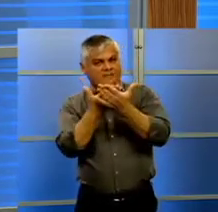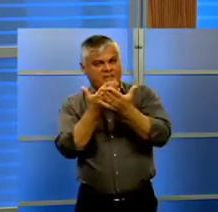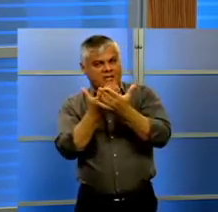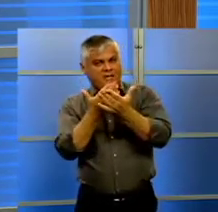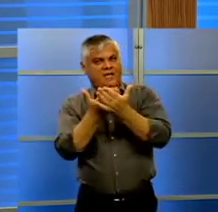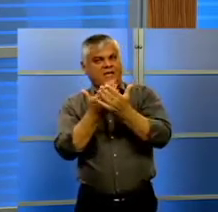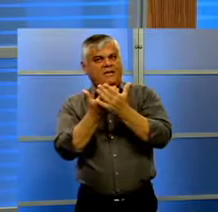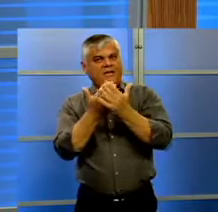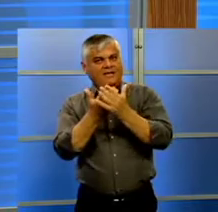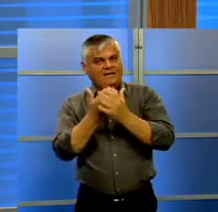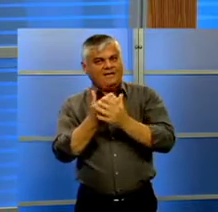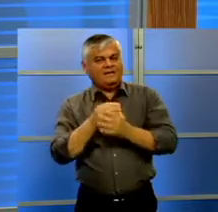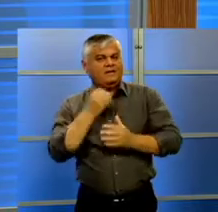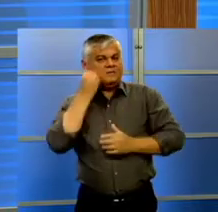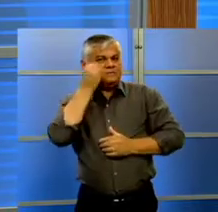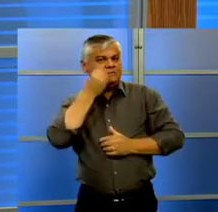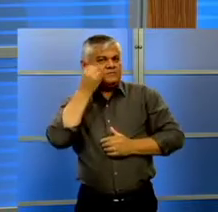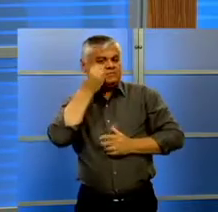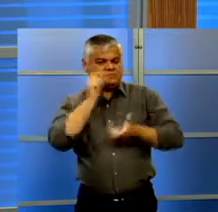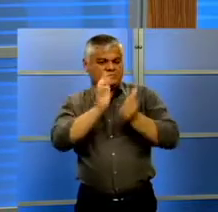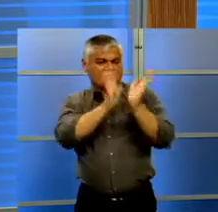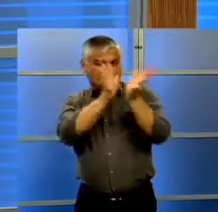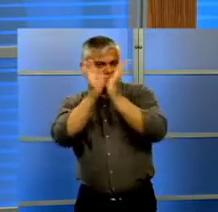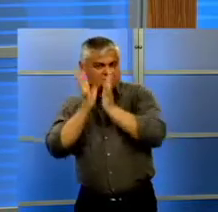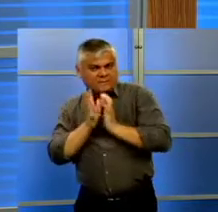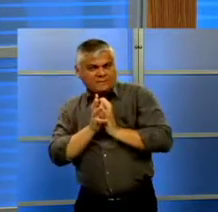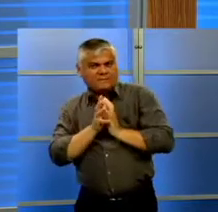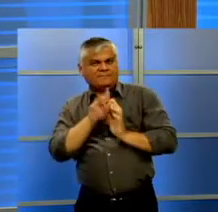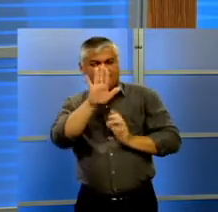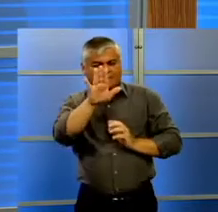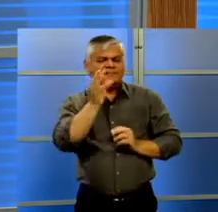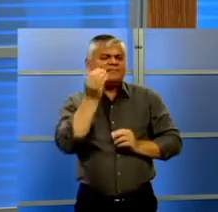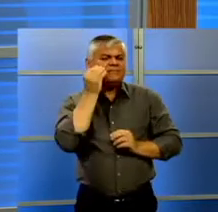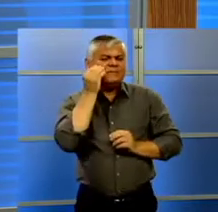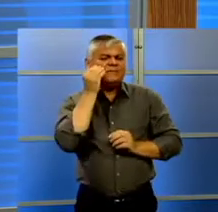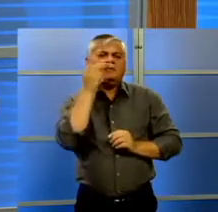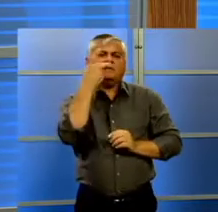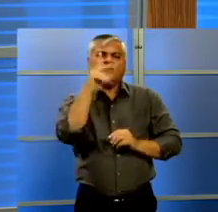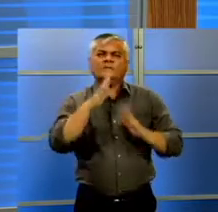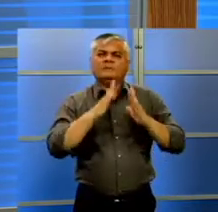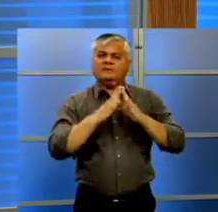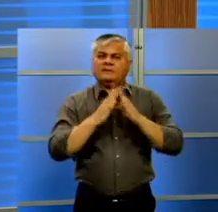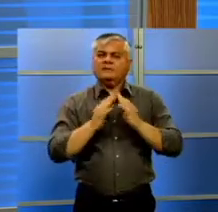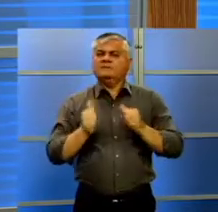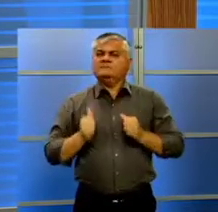com mais bagagem na Libras ainda. Tente lá na sua casa.